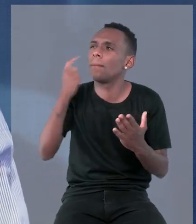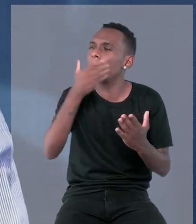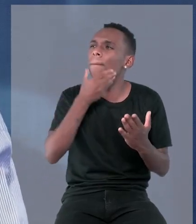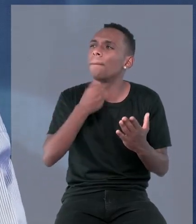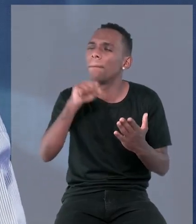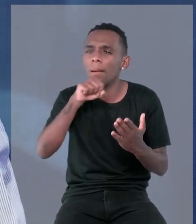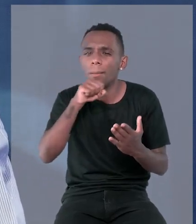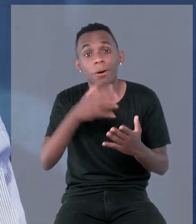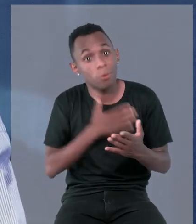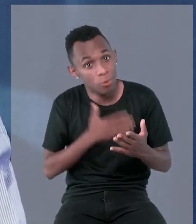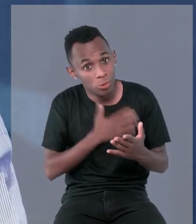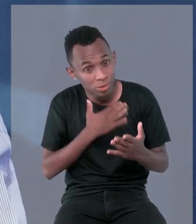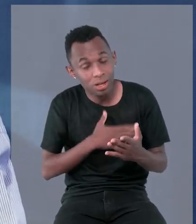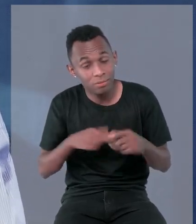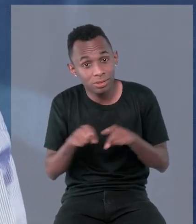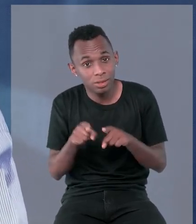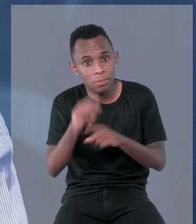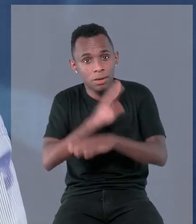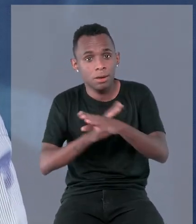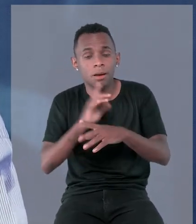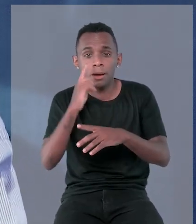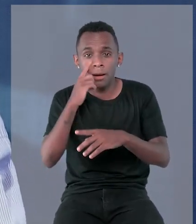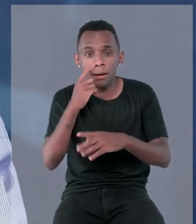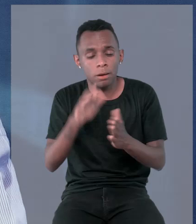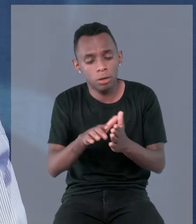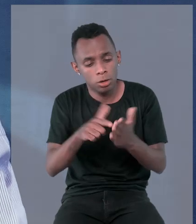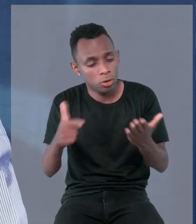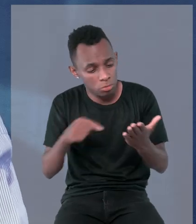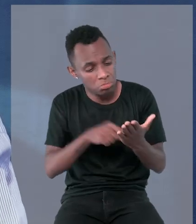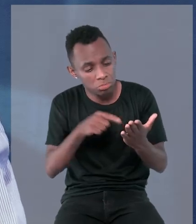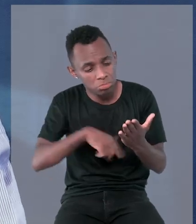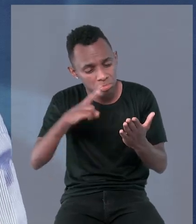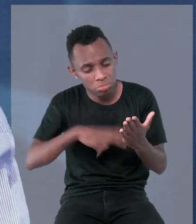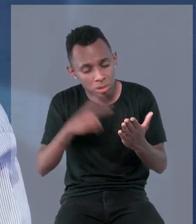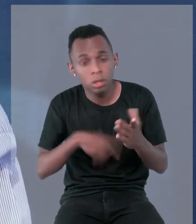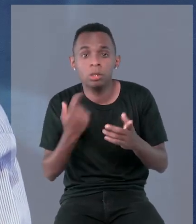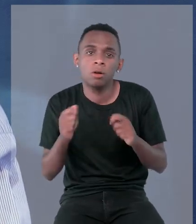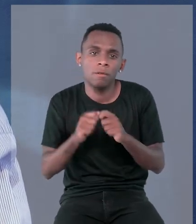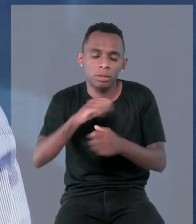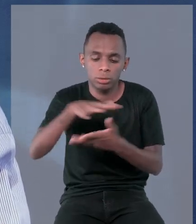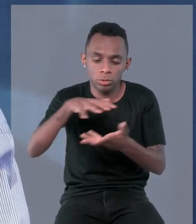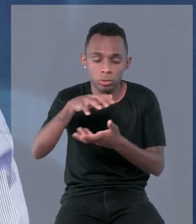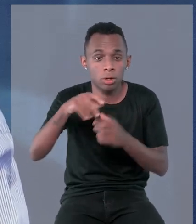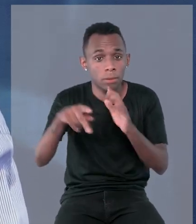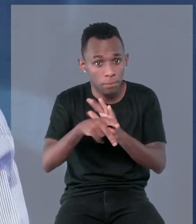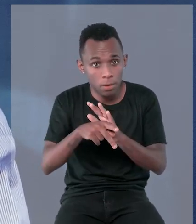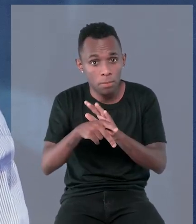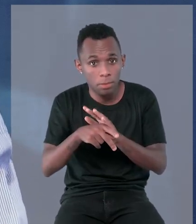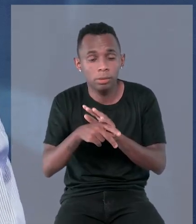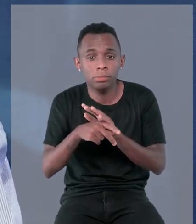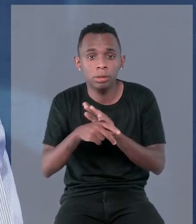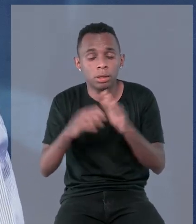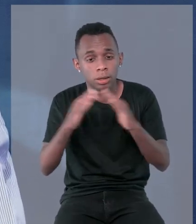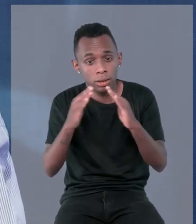pai gostava muito de banheiro, porque ele lia em banheiro, os jornais, tudo ele lia em banheiro. Então ele fez uma reforma lá em Cruzilha, na nossa casa em